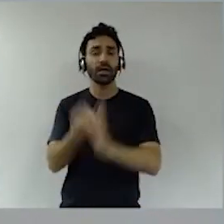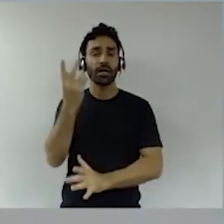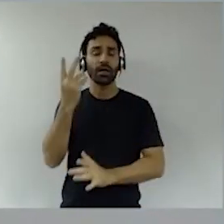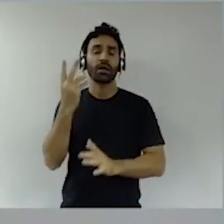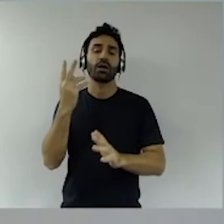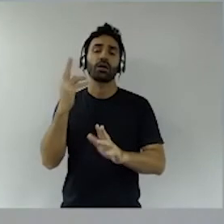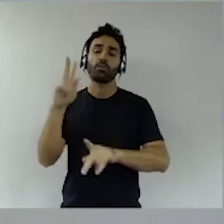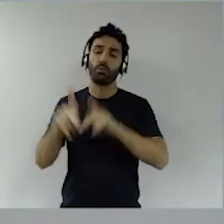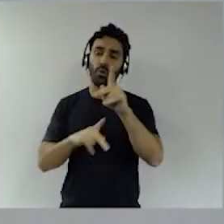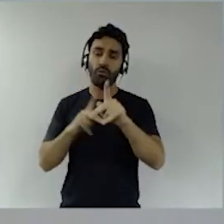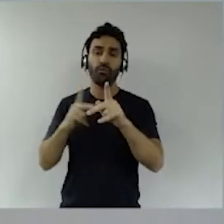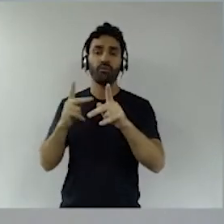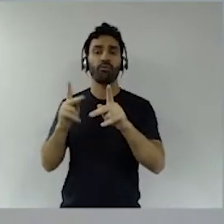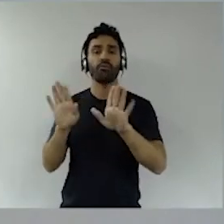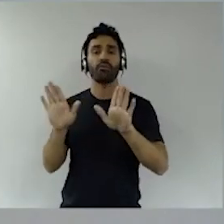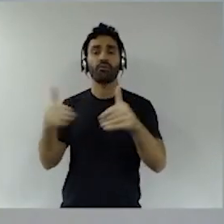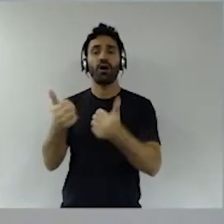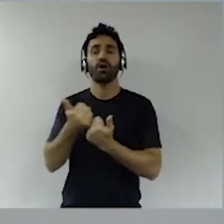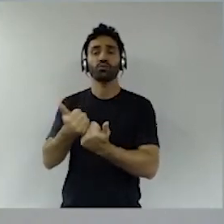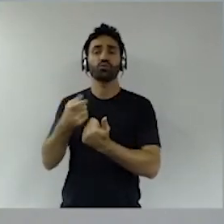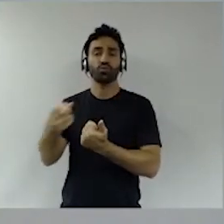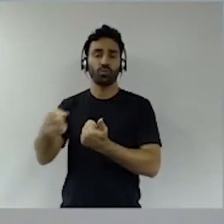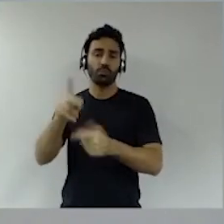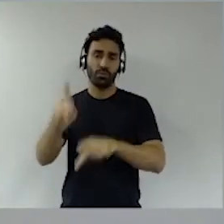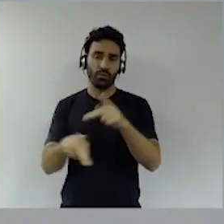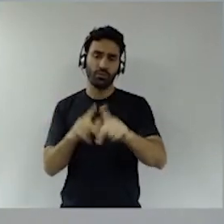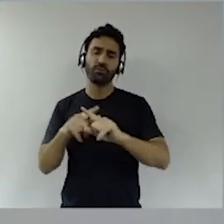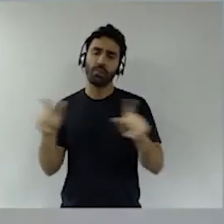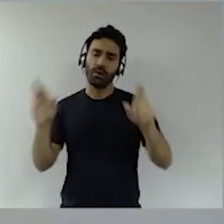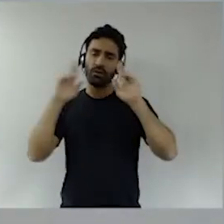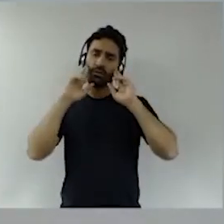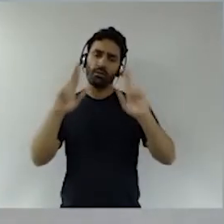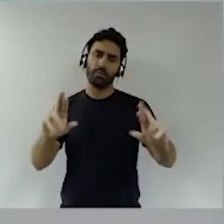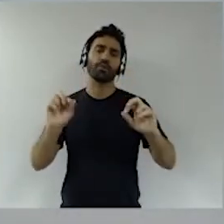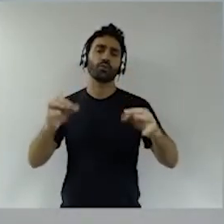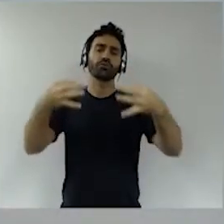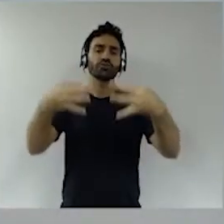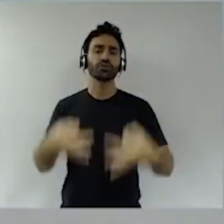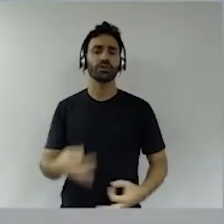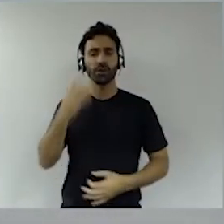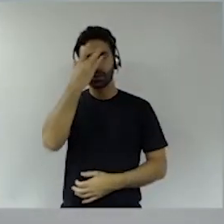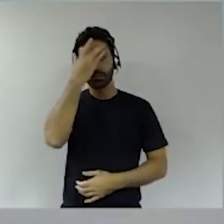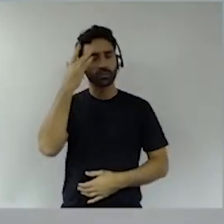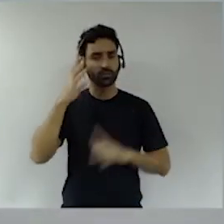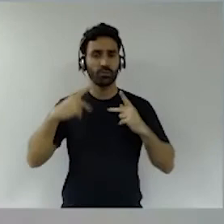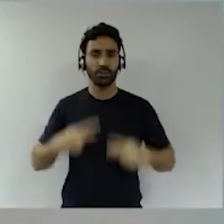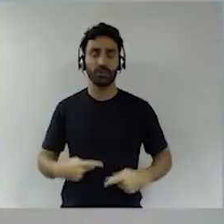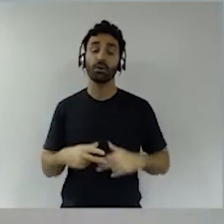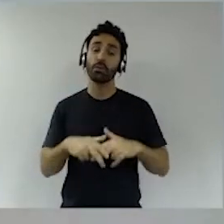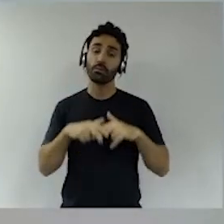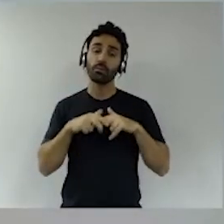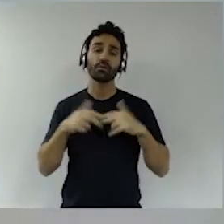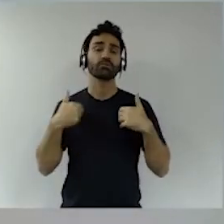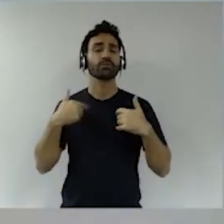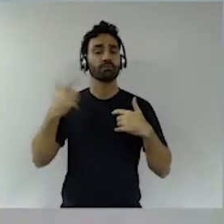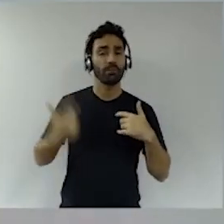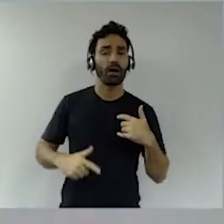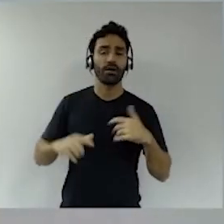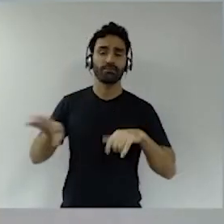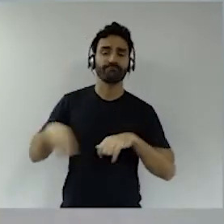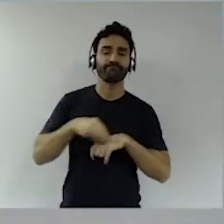povo e para o povo, respeitando-se a dignidade da pessoa humana. E aí a gente traz mais uma